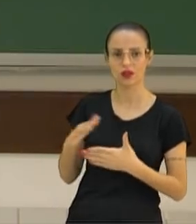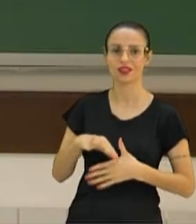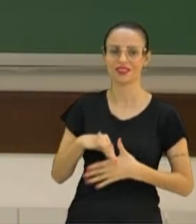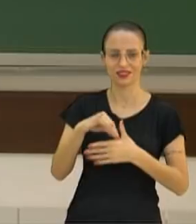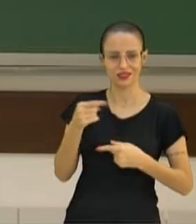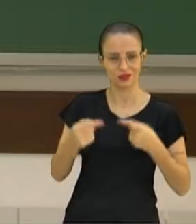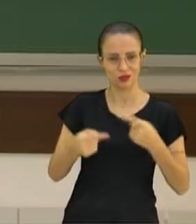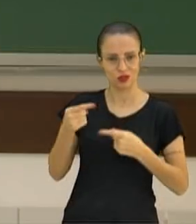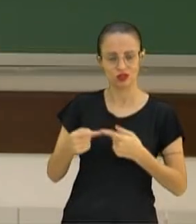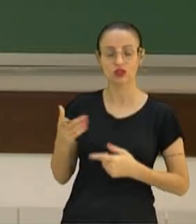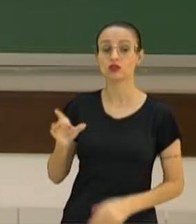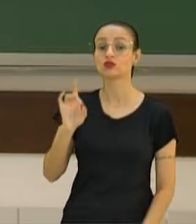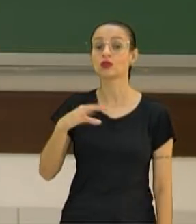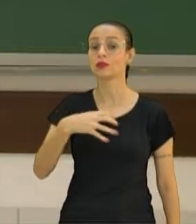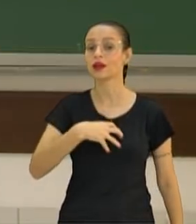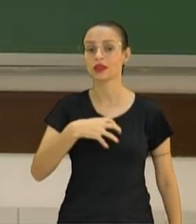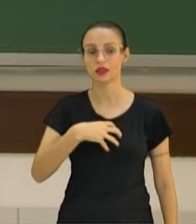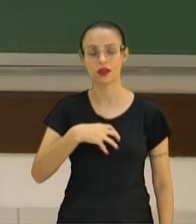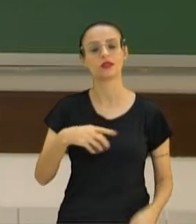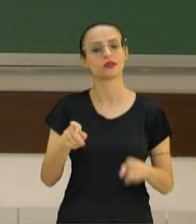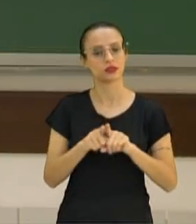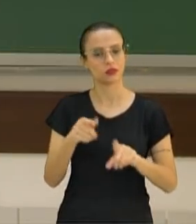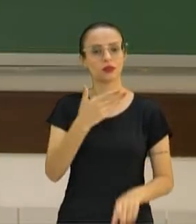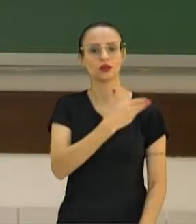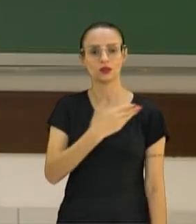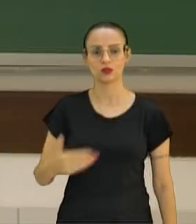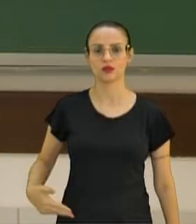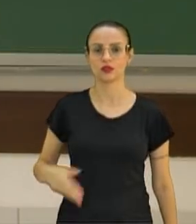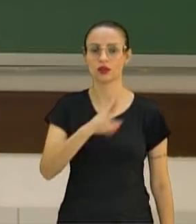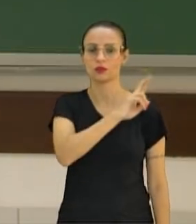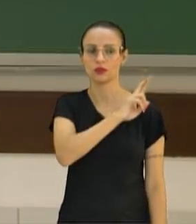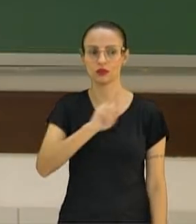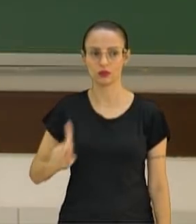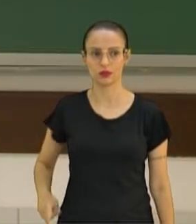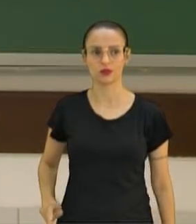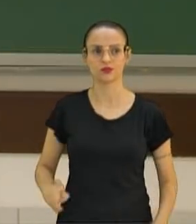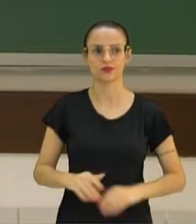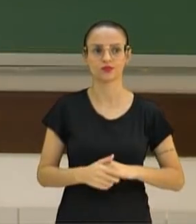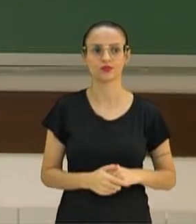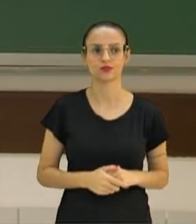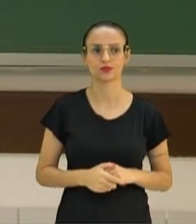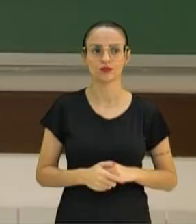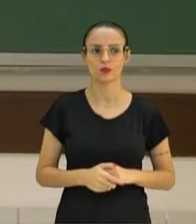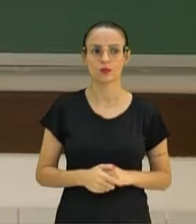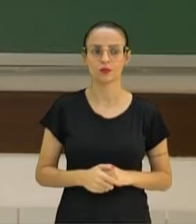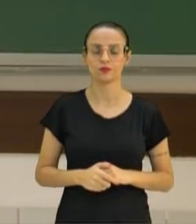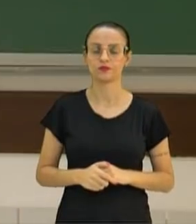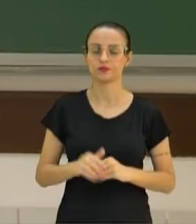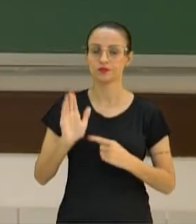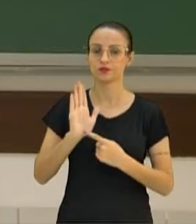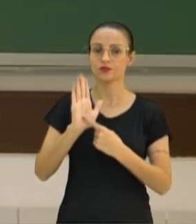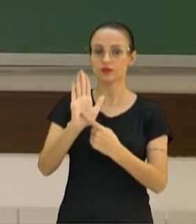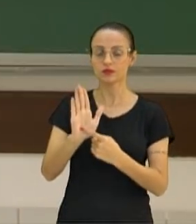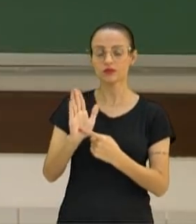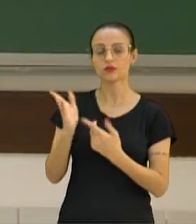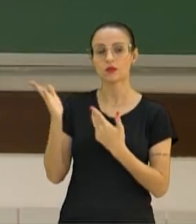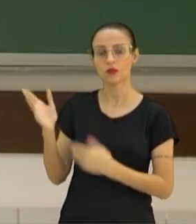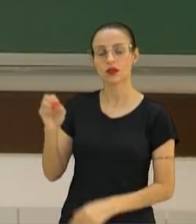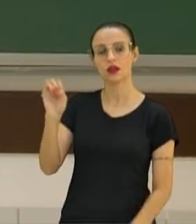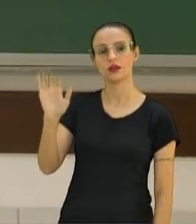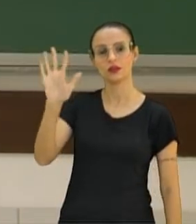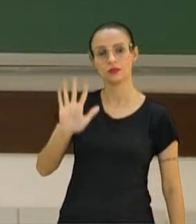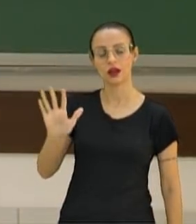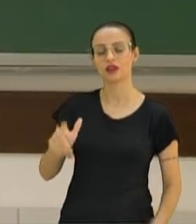políticas, não só da Bahia, mas também do governo republicano. Eu trago aqui para vocês uma reprodução